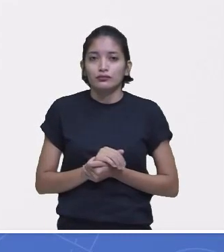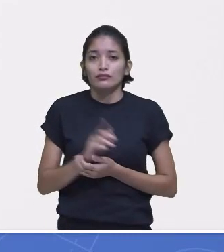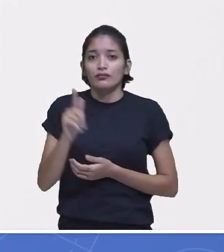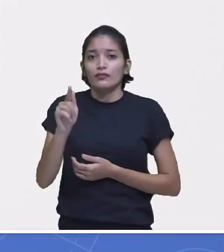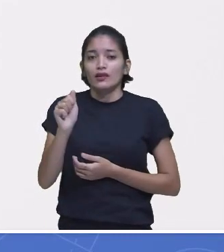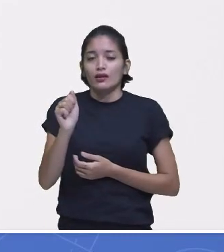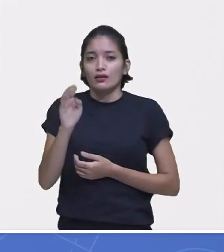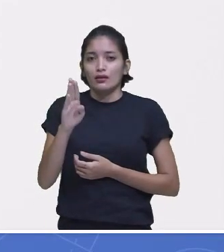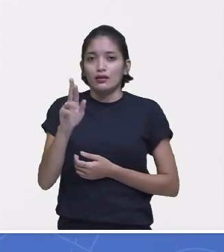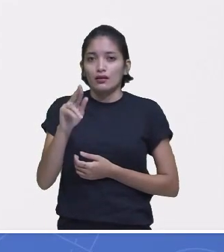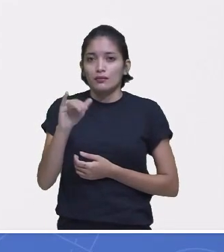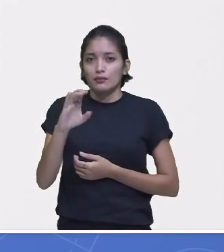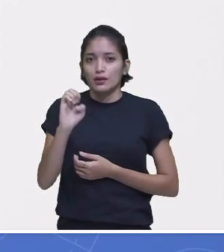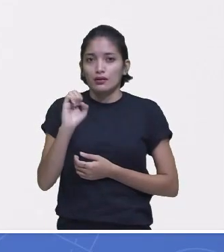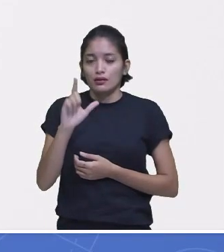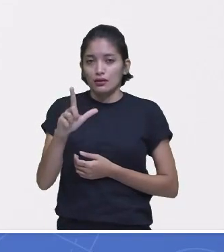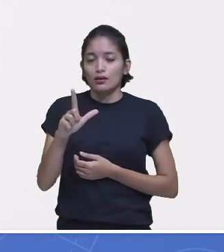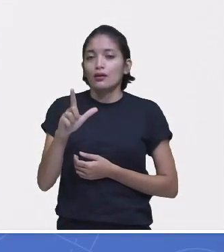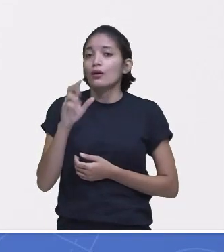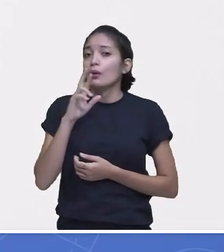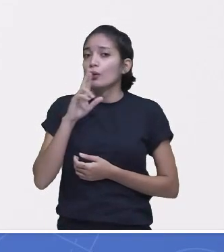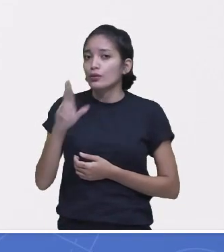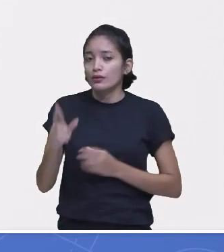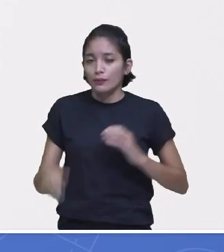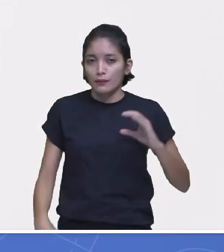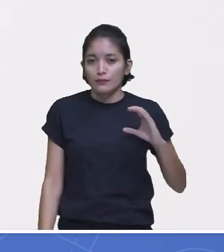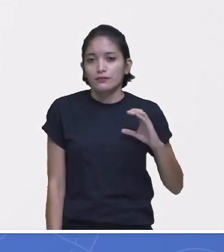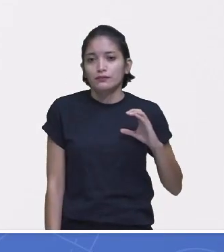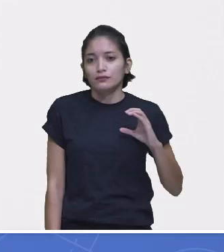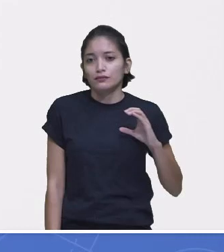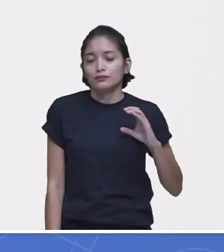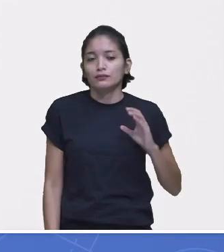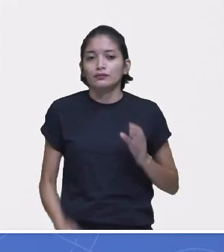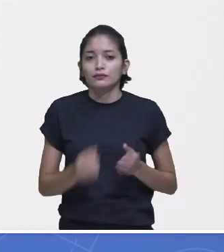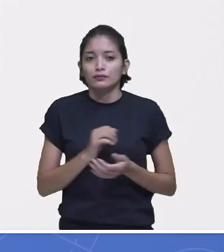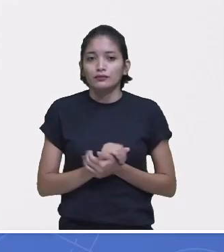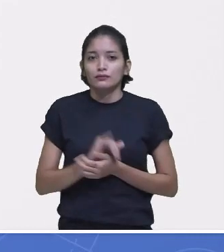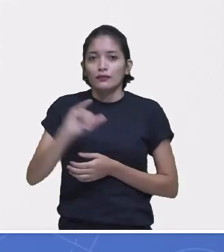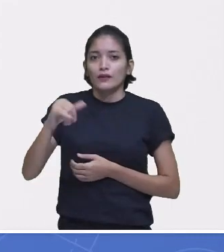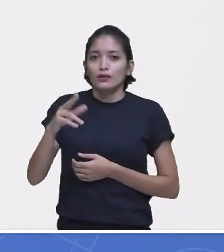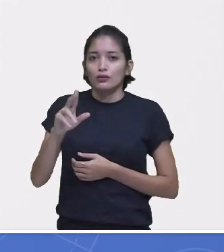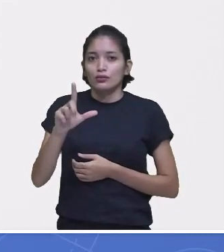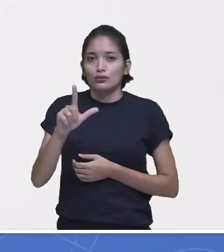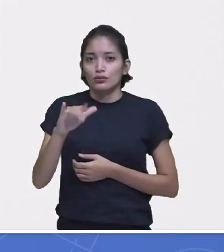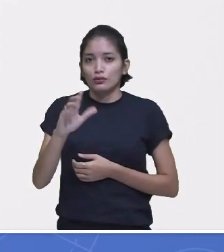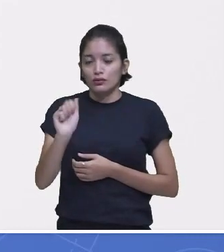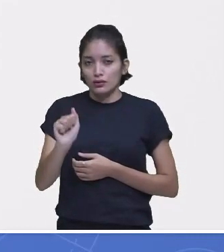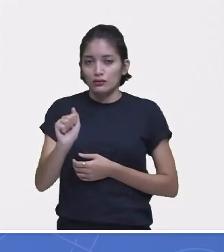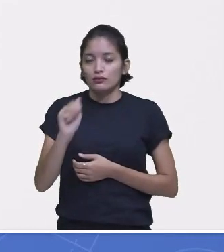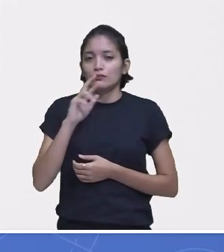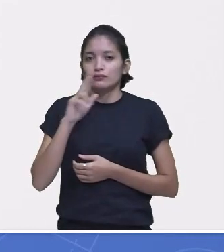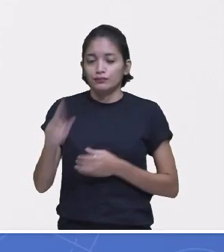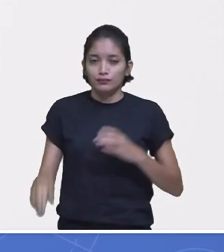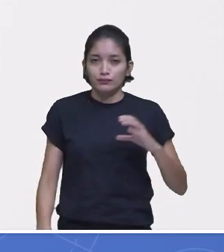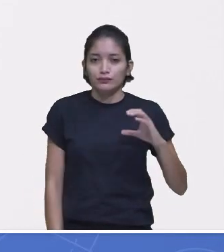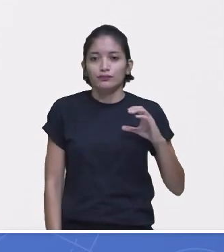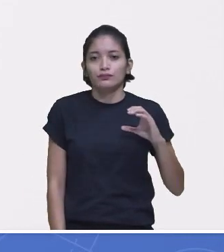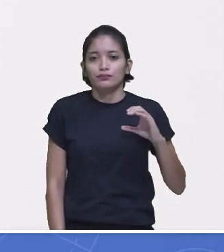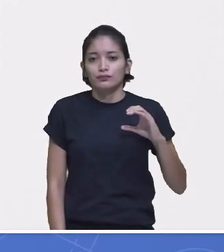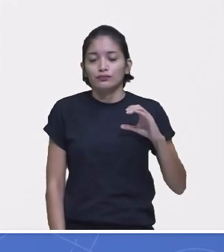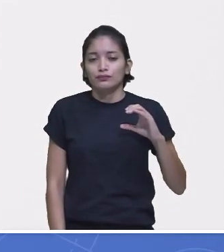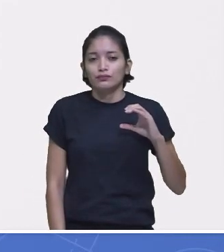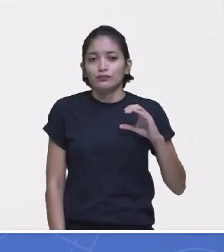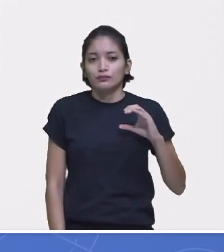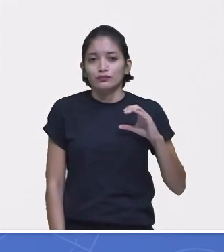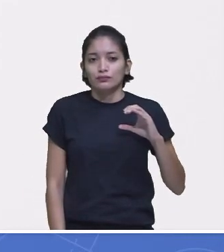Gabriel, letra C. Júlia, letra C.